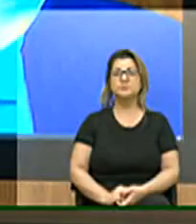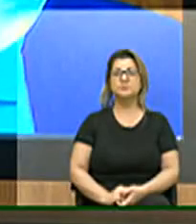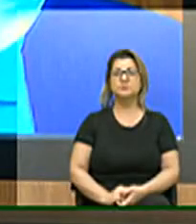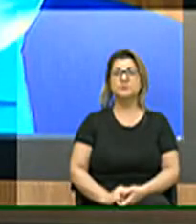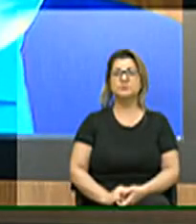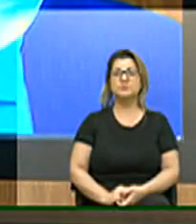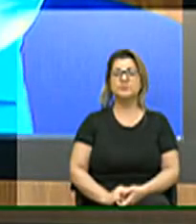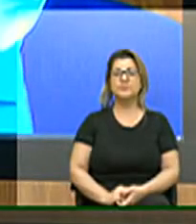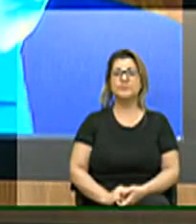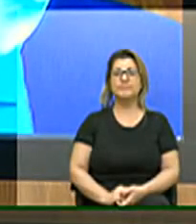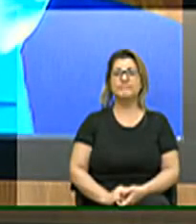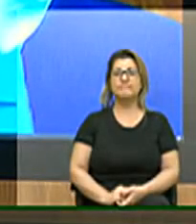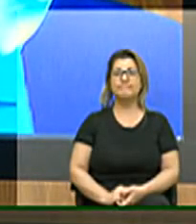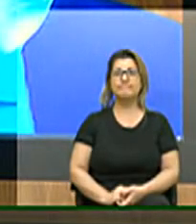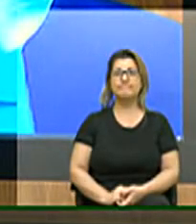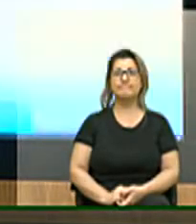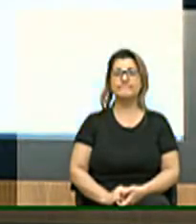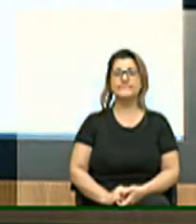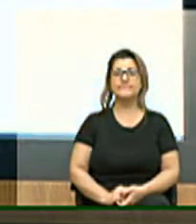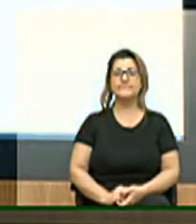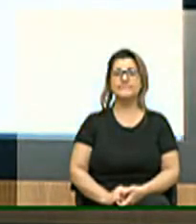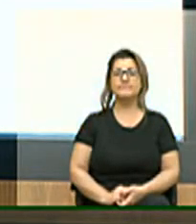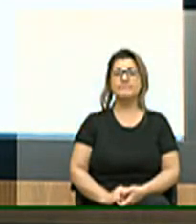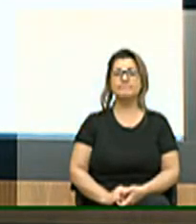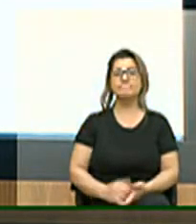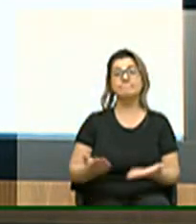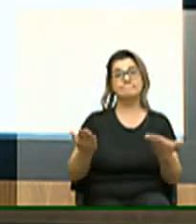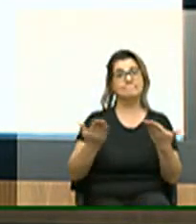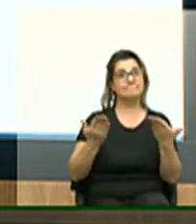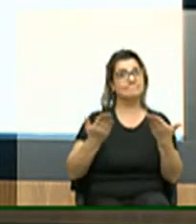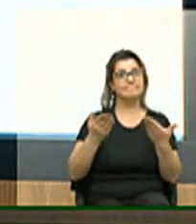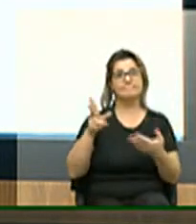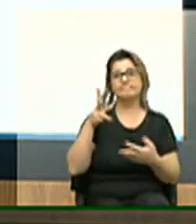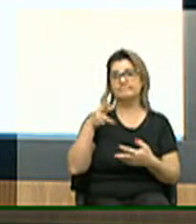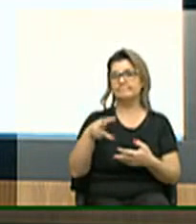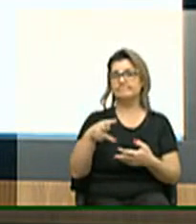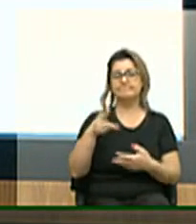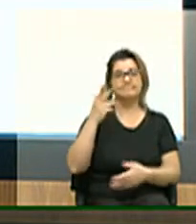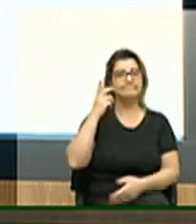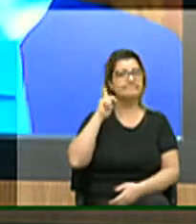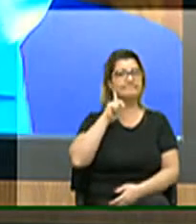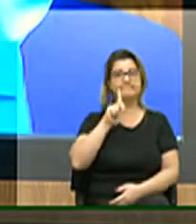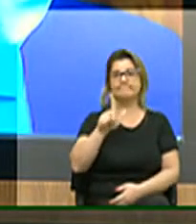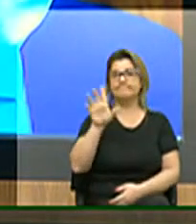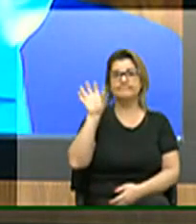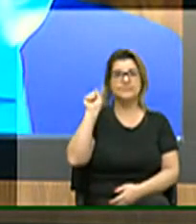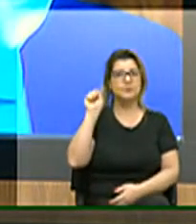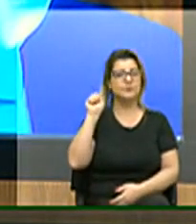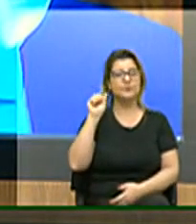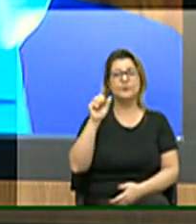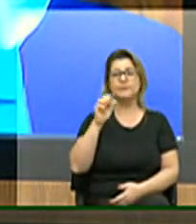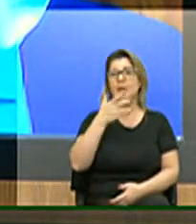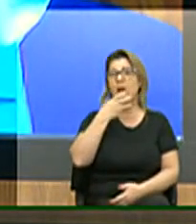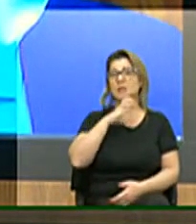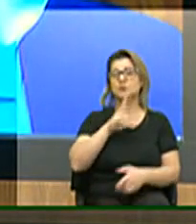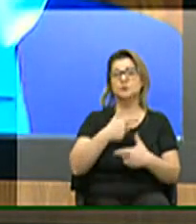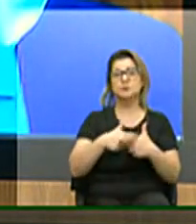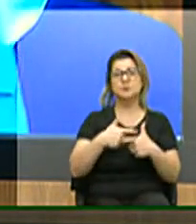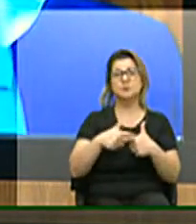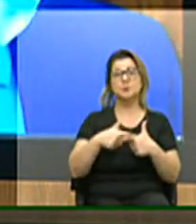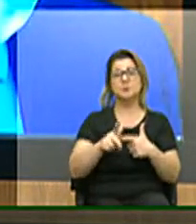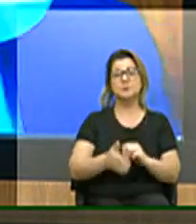Agora, novamente, perfeito, cortou. Perfeito. Não estamos me ouvindo, está dando um delay, aí tem algum problema, deputado Tiago Simon.